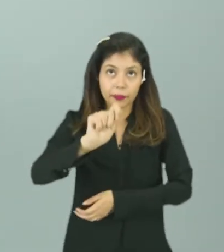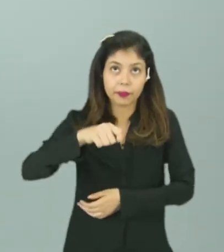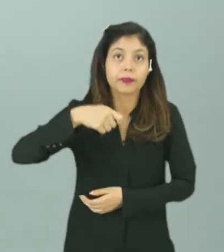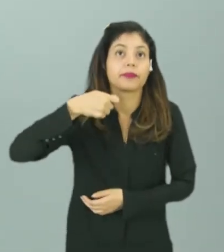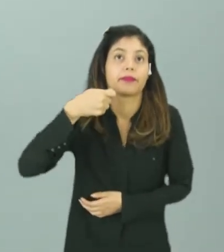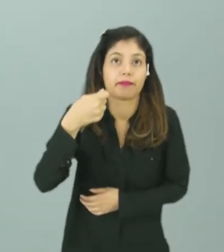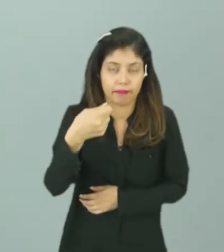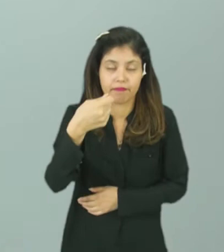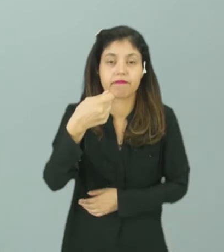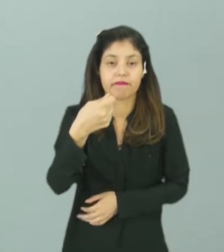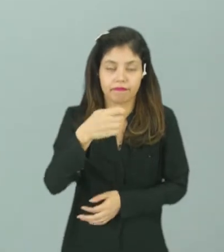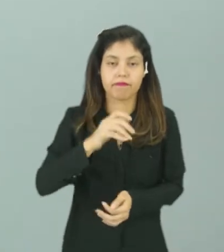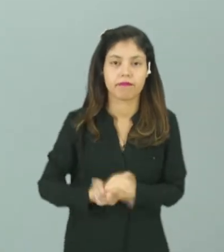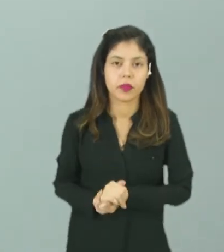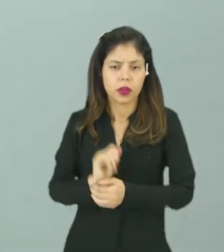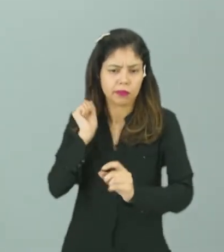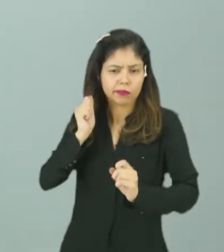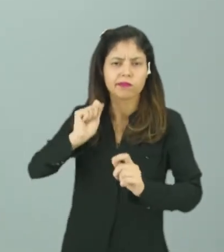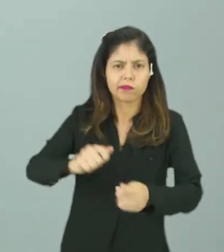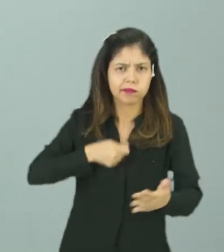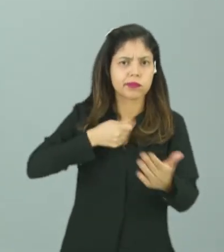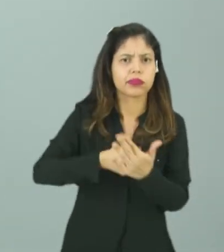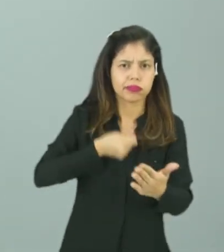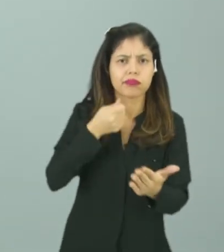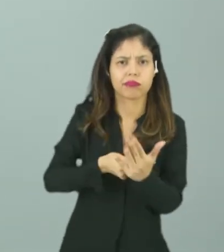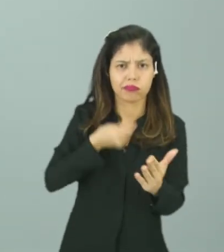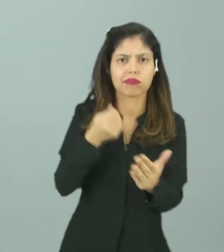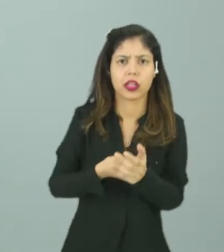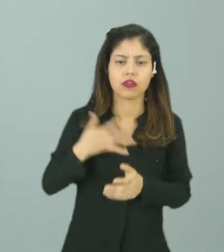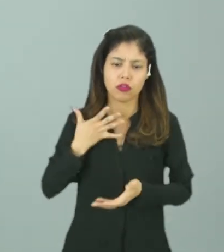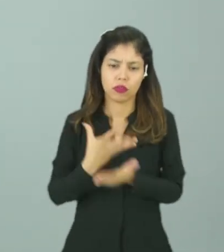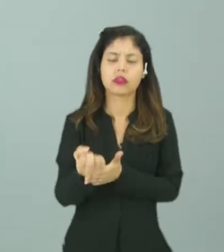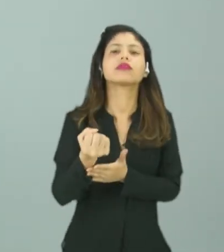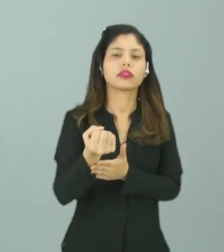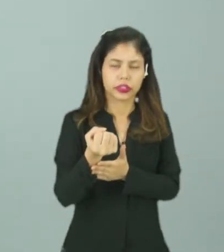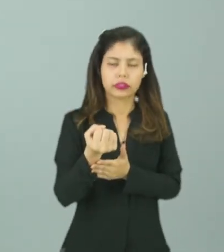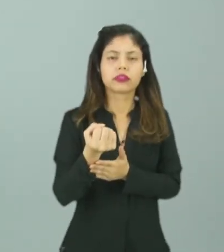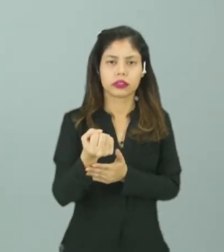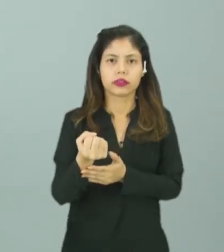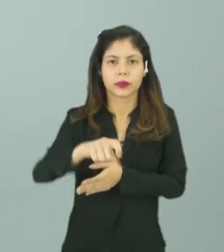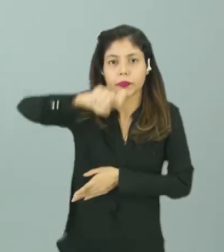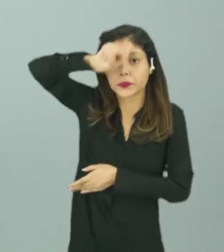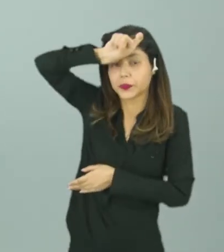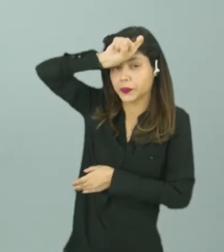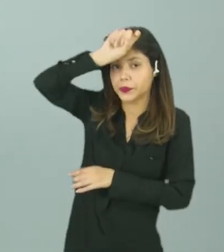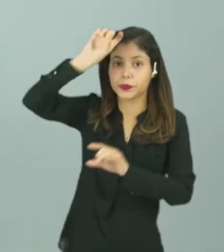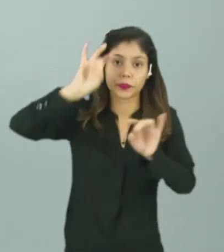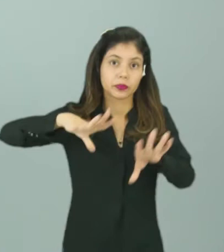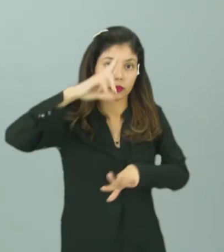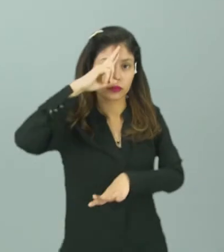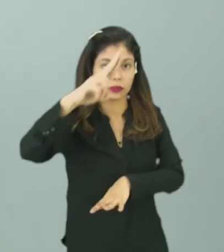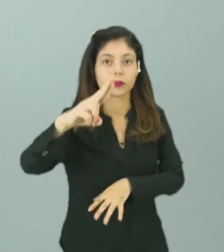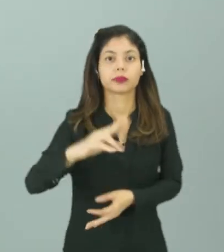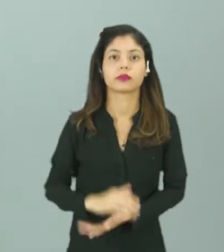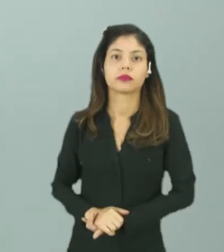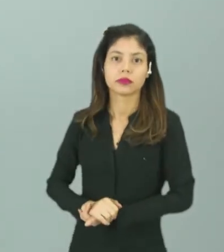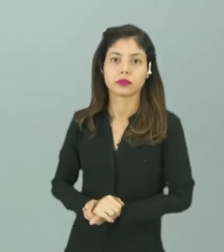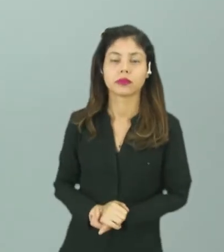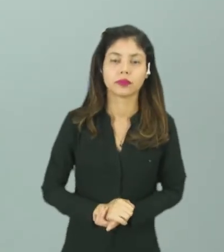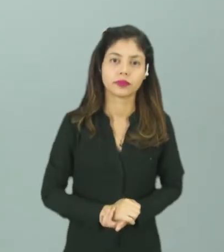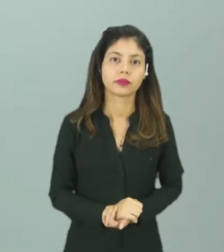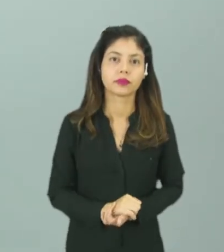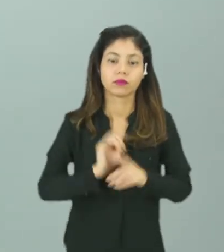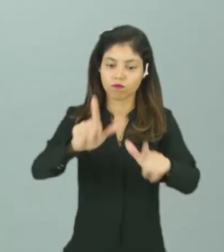né, de resistência desse povo, o símbolo de conquista. Zumbi dos Palmares foi o último líder dos Quilombos dos